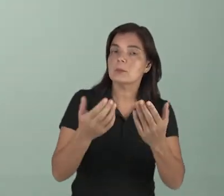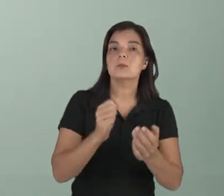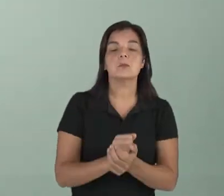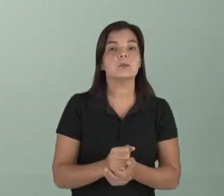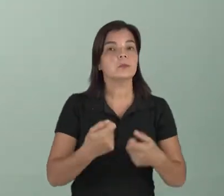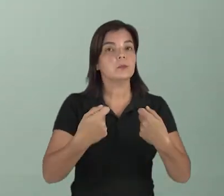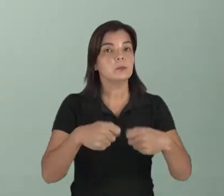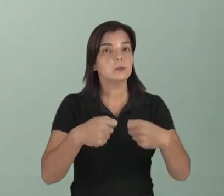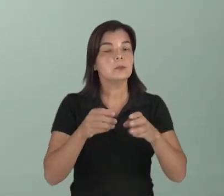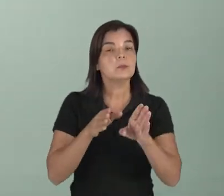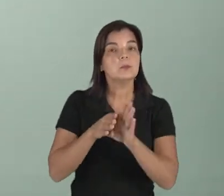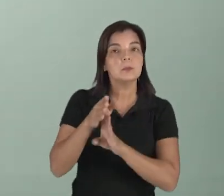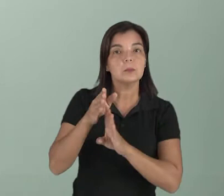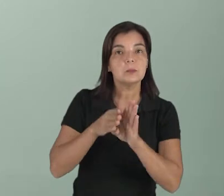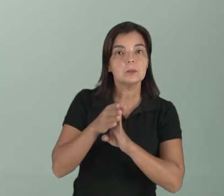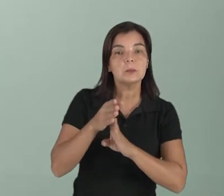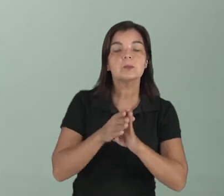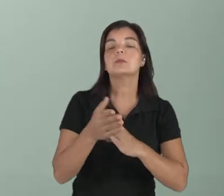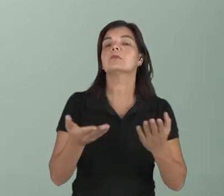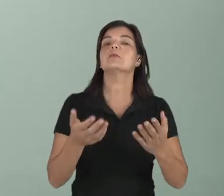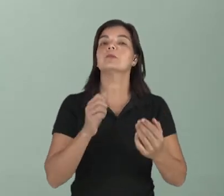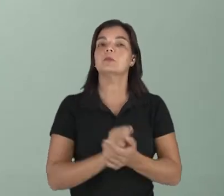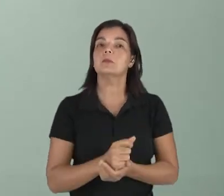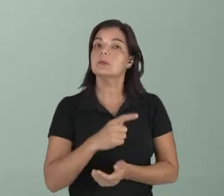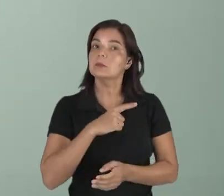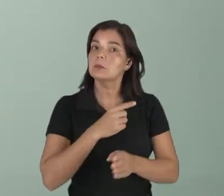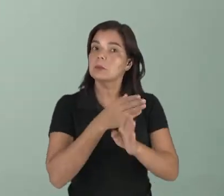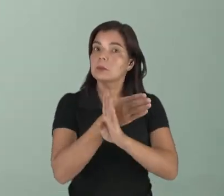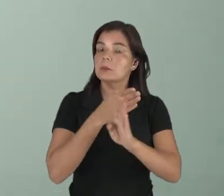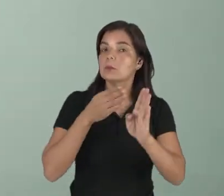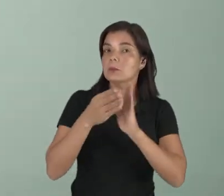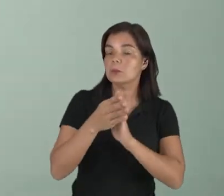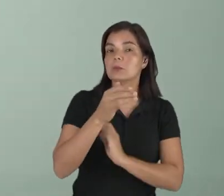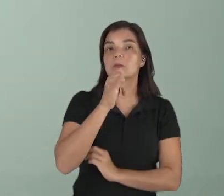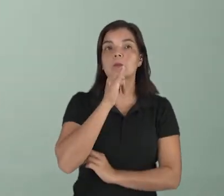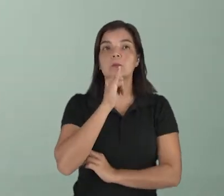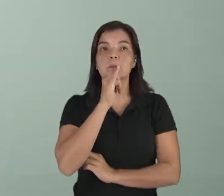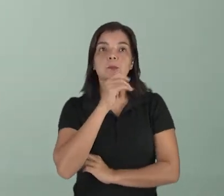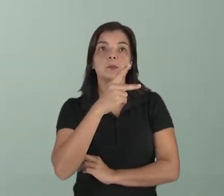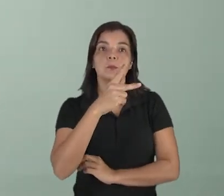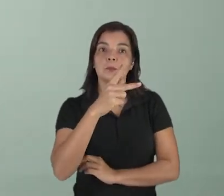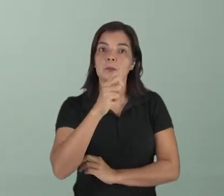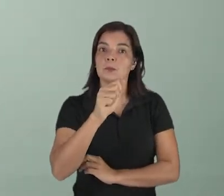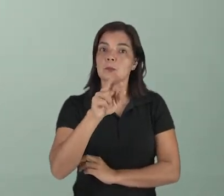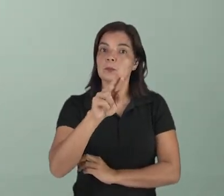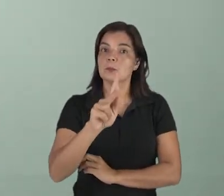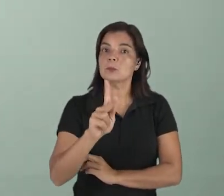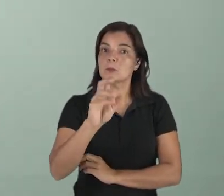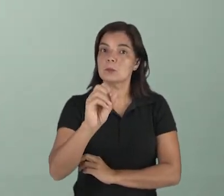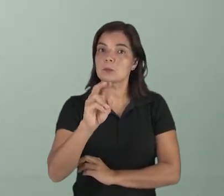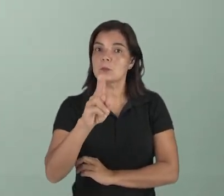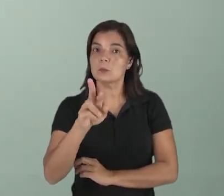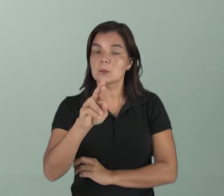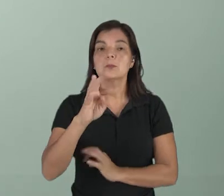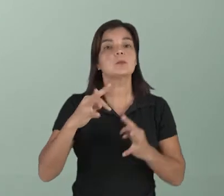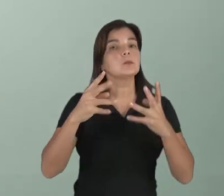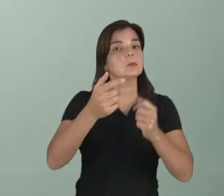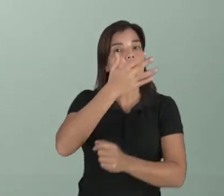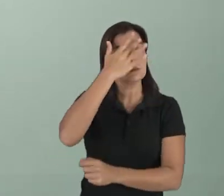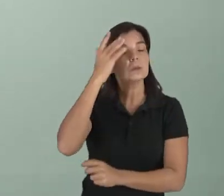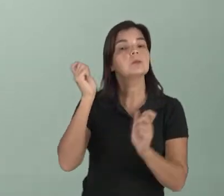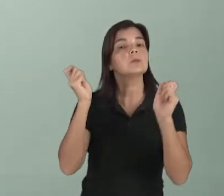precisa de uma instrução, tem as modalidades, por exemplo, o parkour. O parkour, todas as pessoas podem